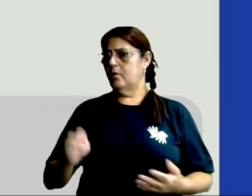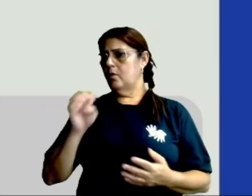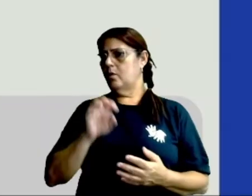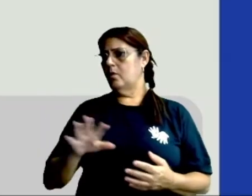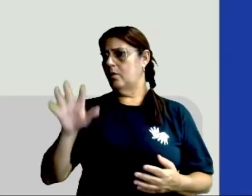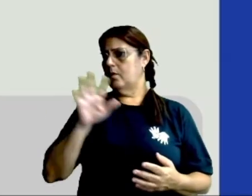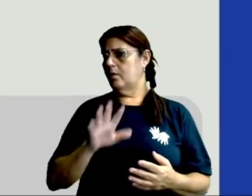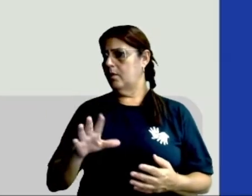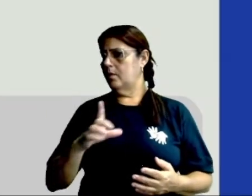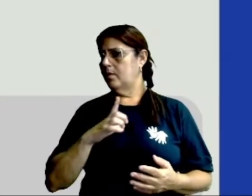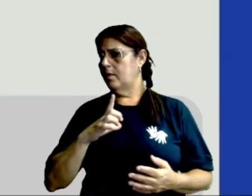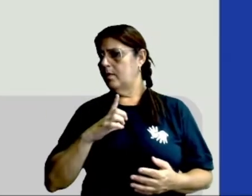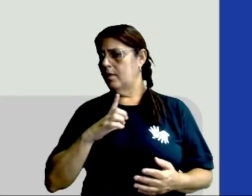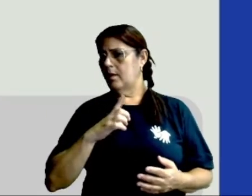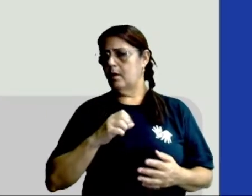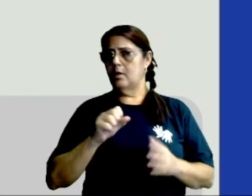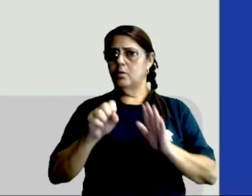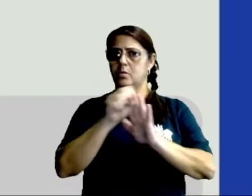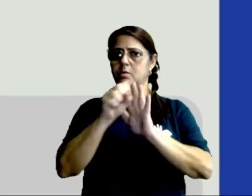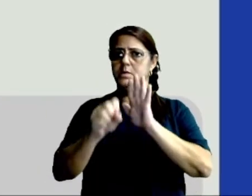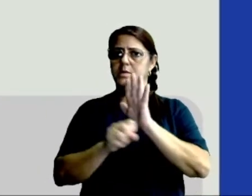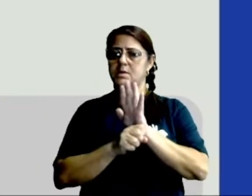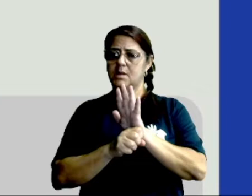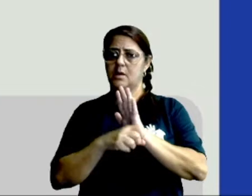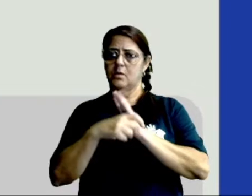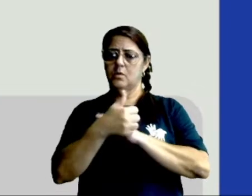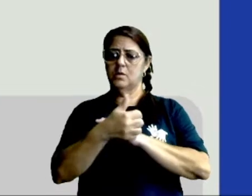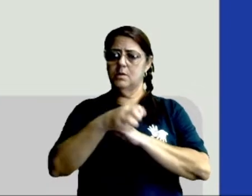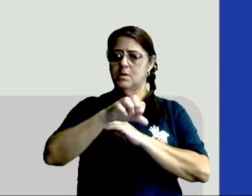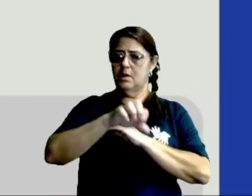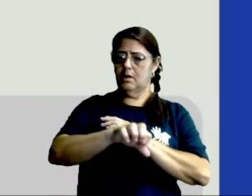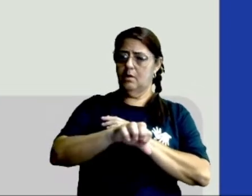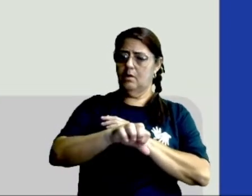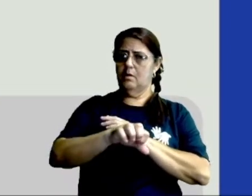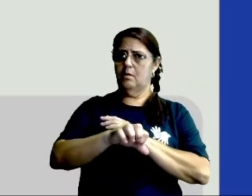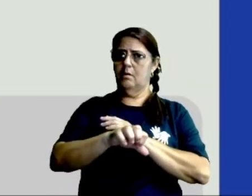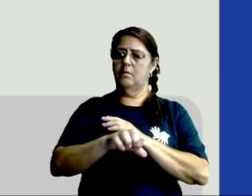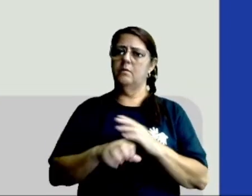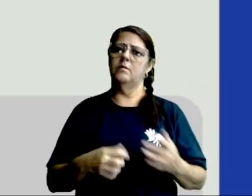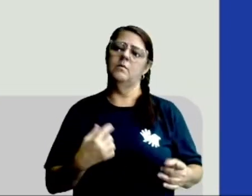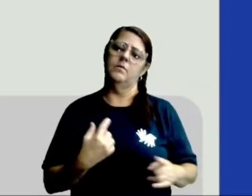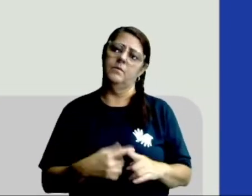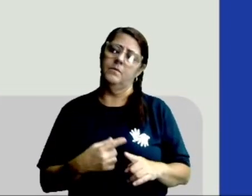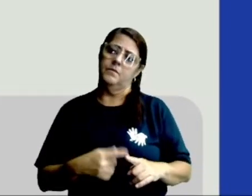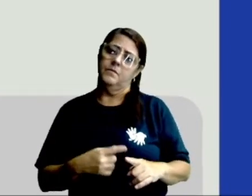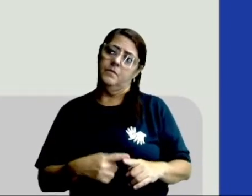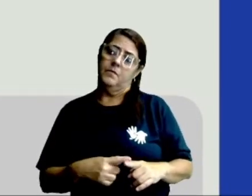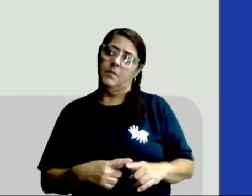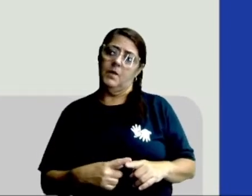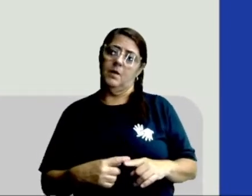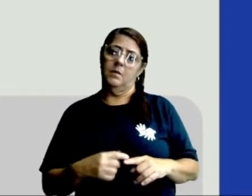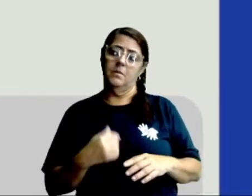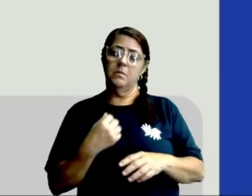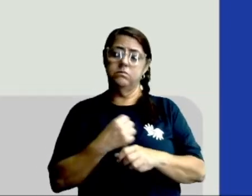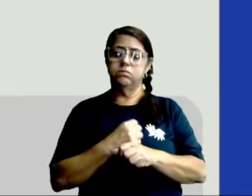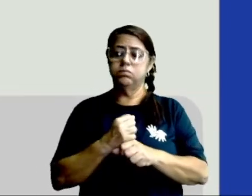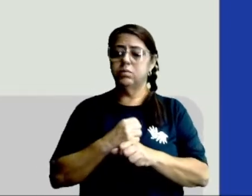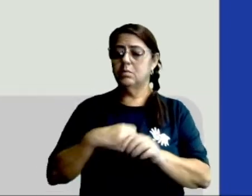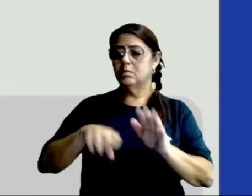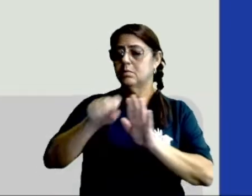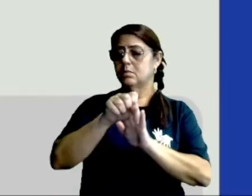a gente tem um mundo no final do século XIX, né? Porque durante muitos séculos, né, o